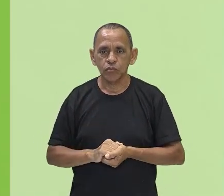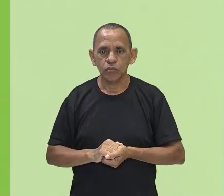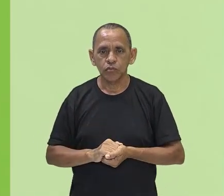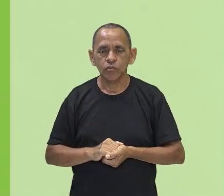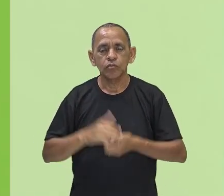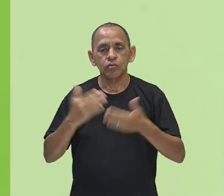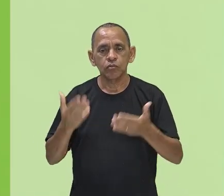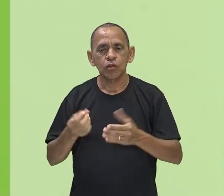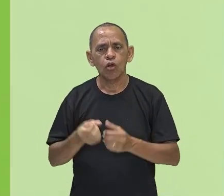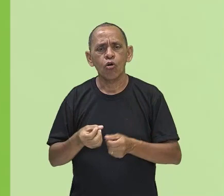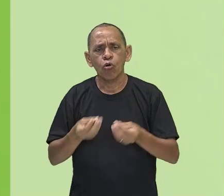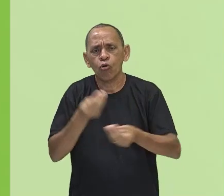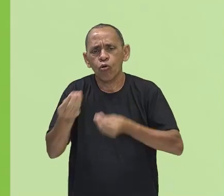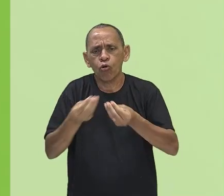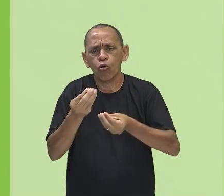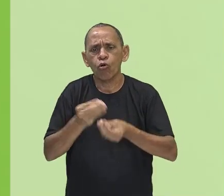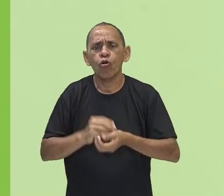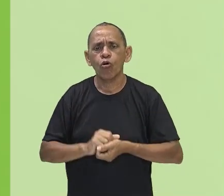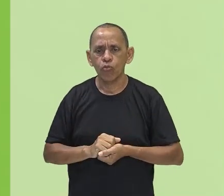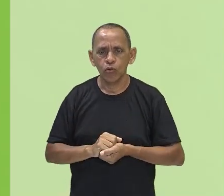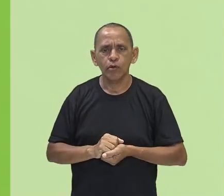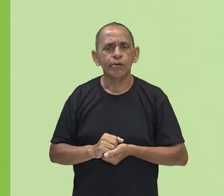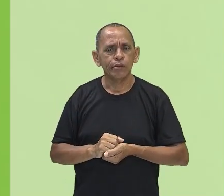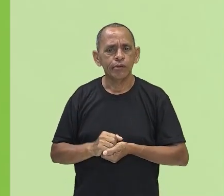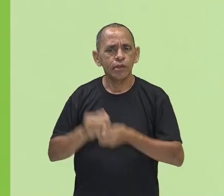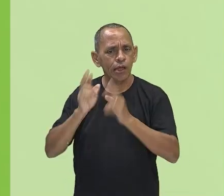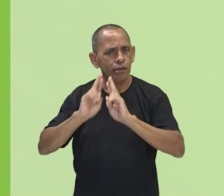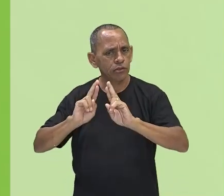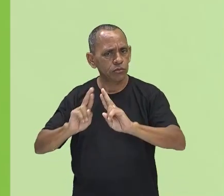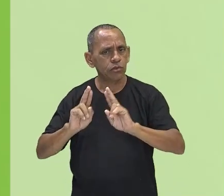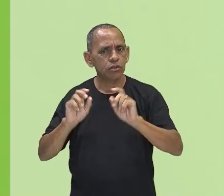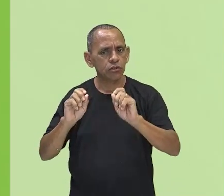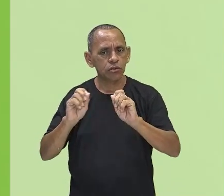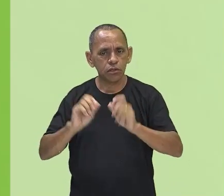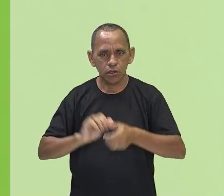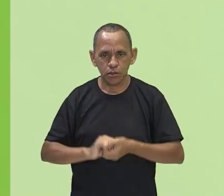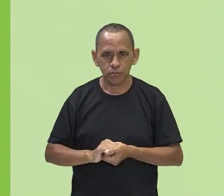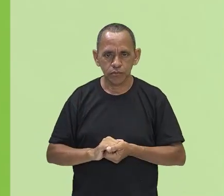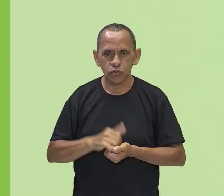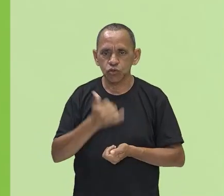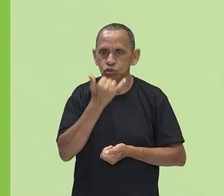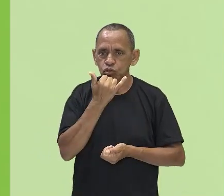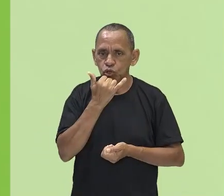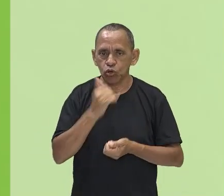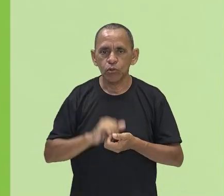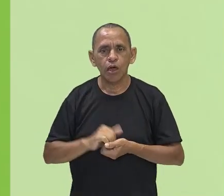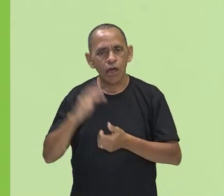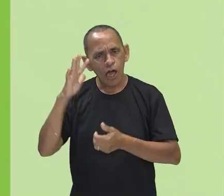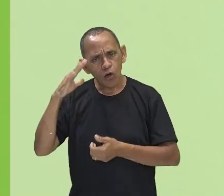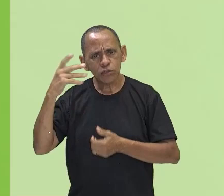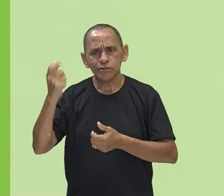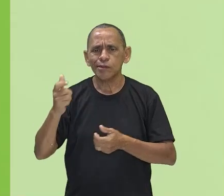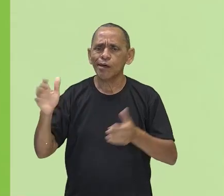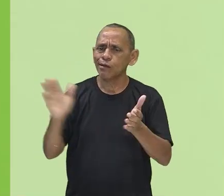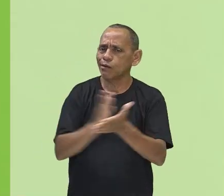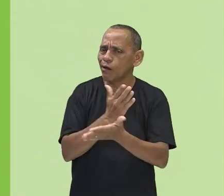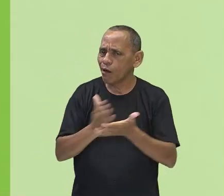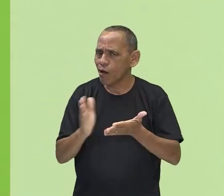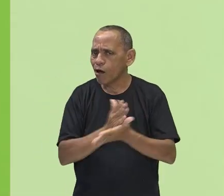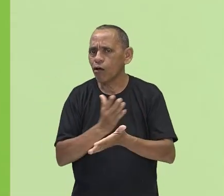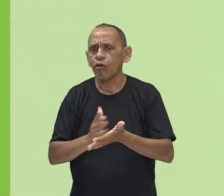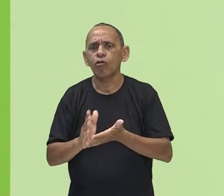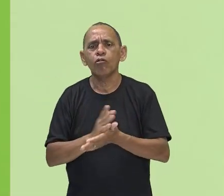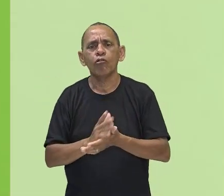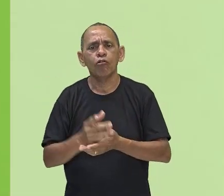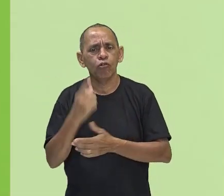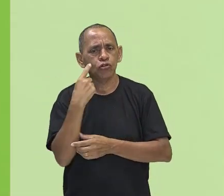uma onda eletromagnética, ela respeita, aliás, com ela ocorrem alguns fenômenos interessantes. Por exemplo,